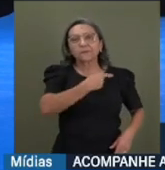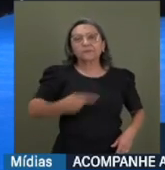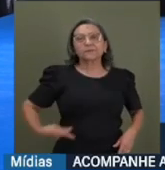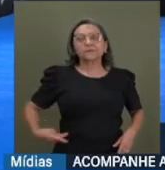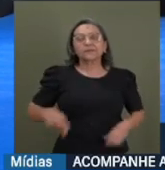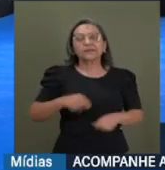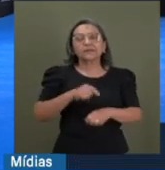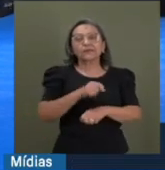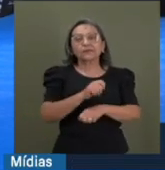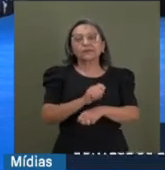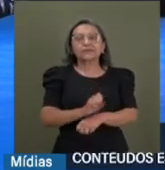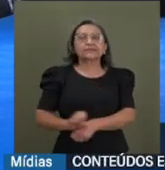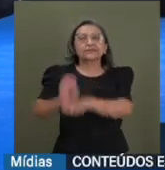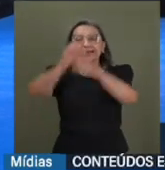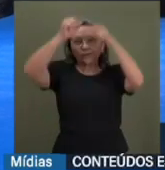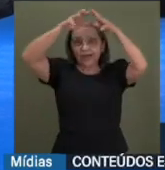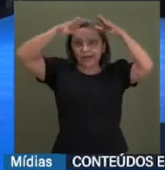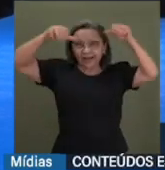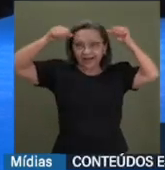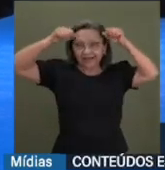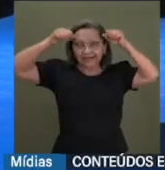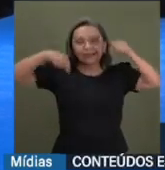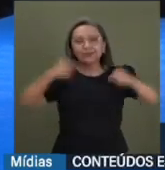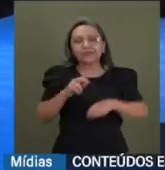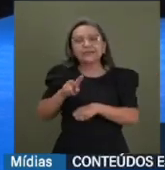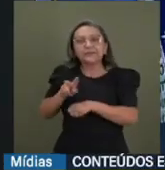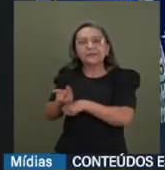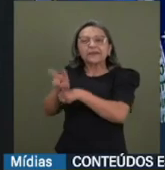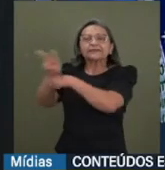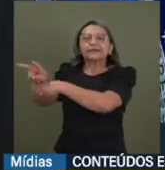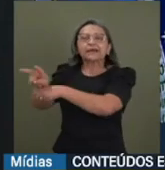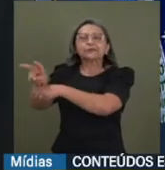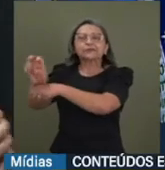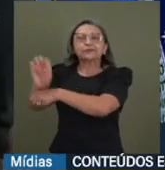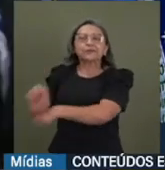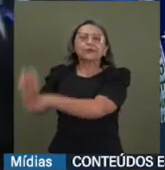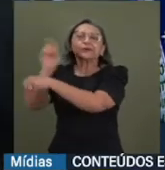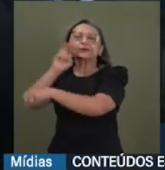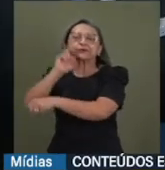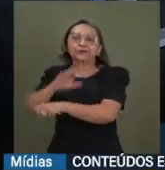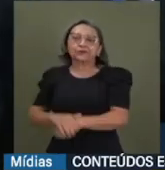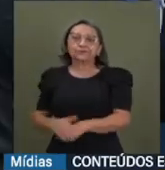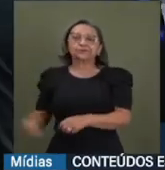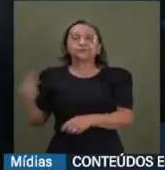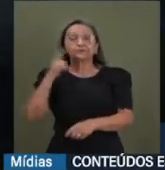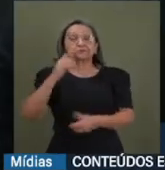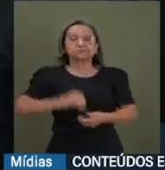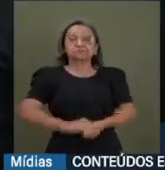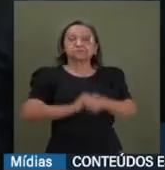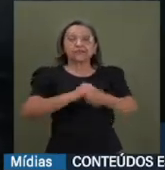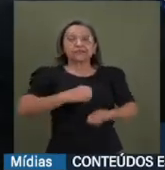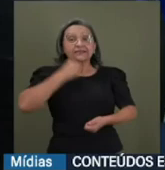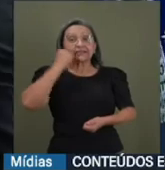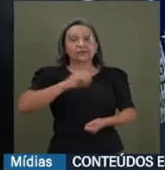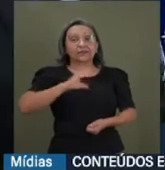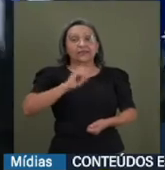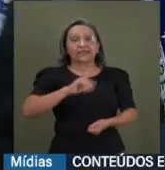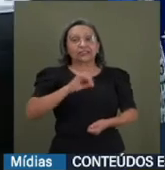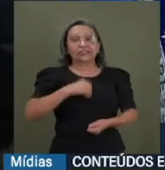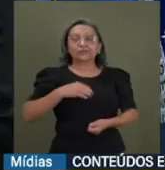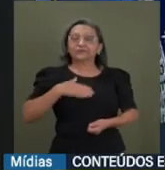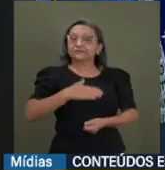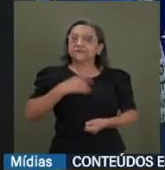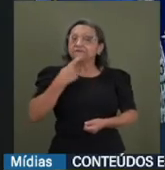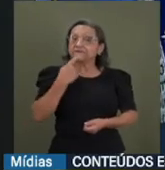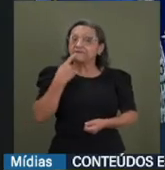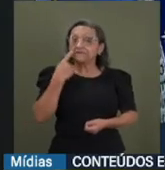nós emprestamos para o Rio Grande do Norte para ser senador por aquele estado. Cumprimentar aqui o senador Cleitinho, prazer revê-lo. Fazer